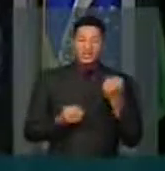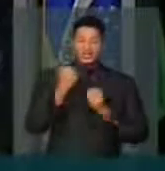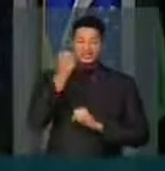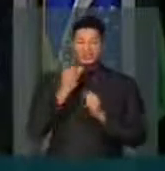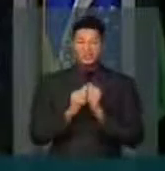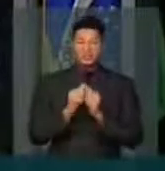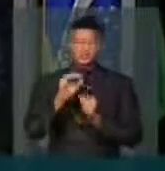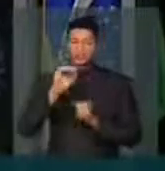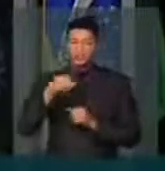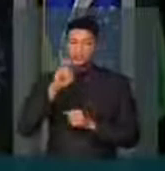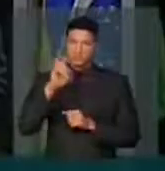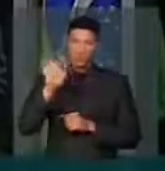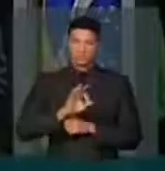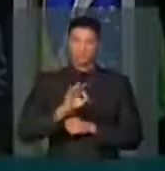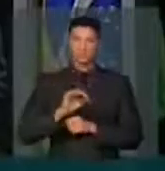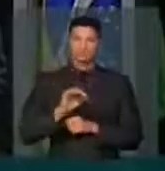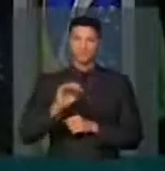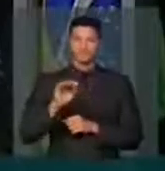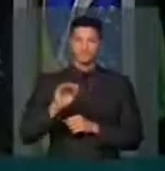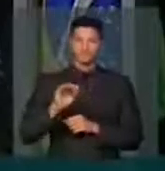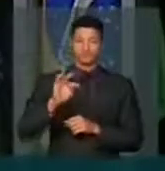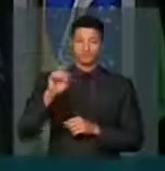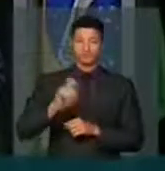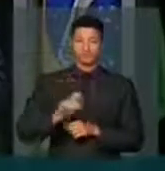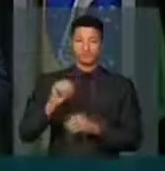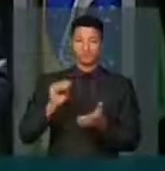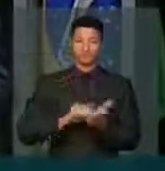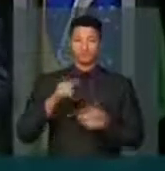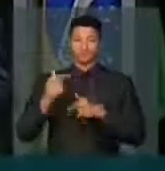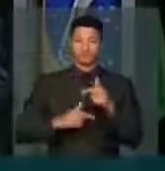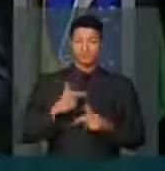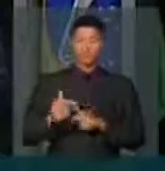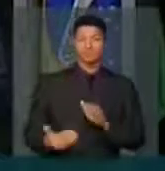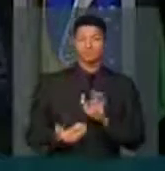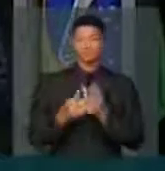quase 0,5%. A taxa de desemprego atinge